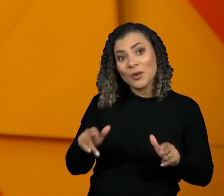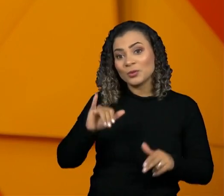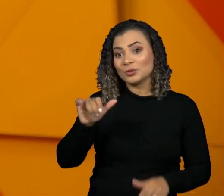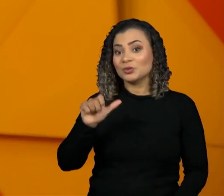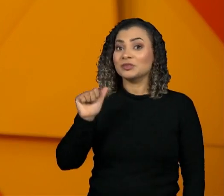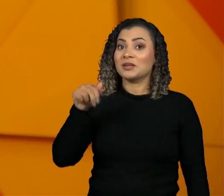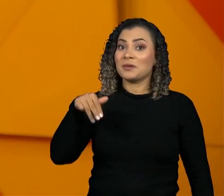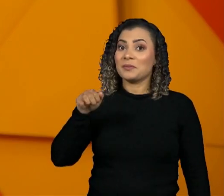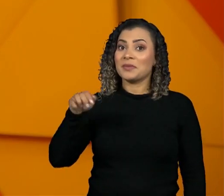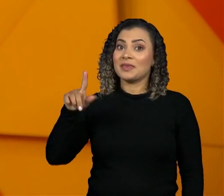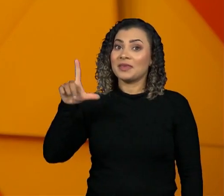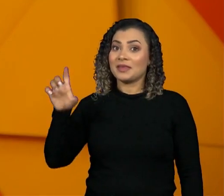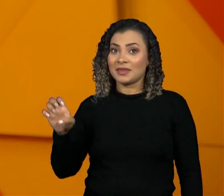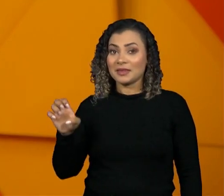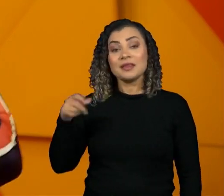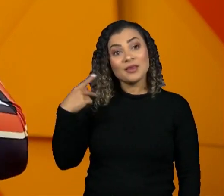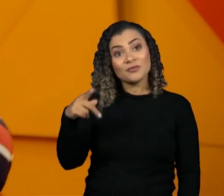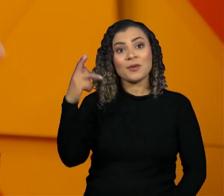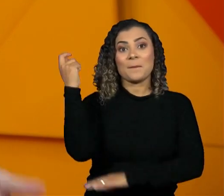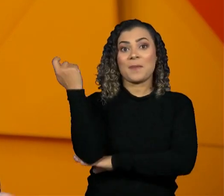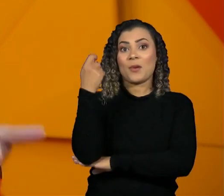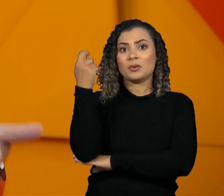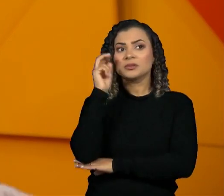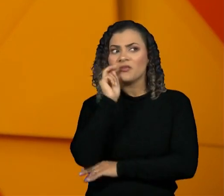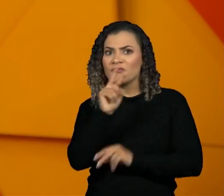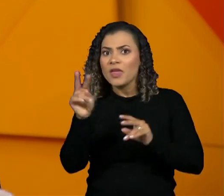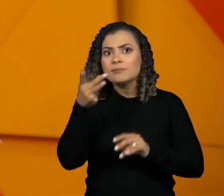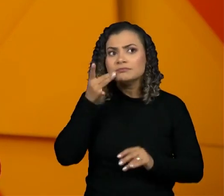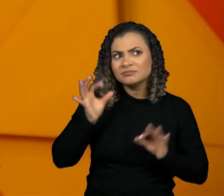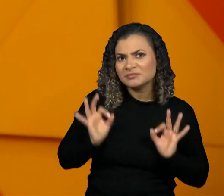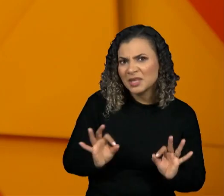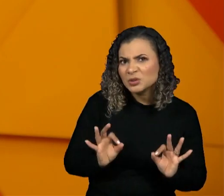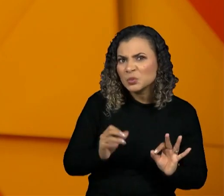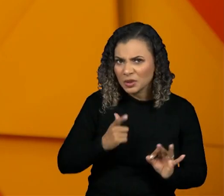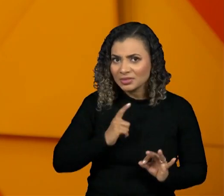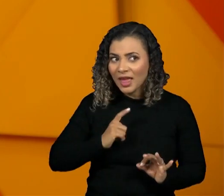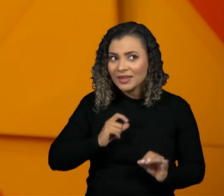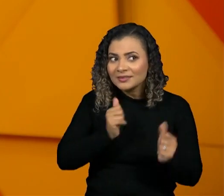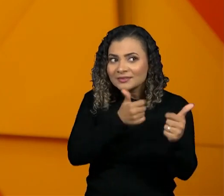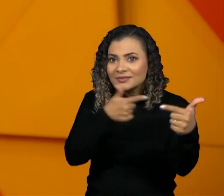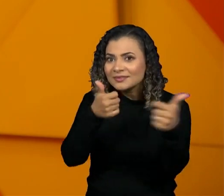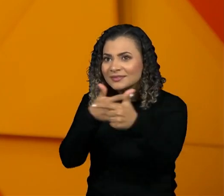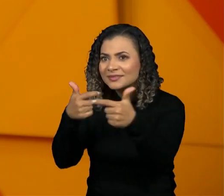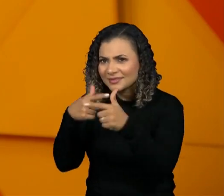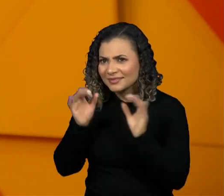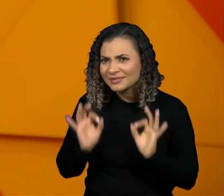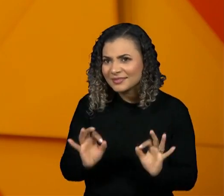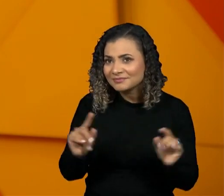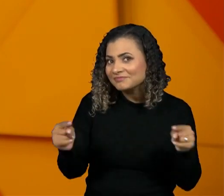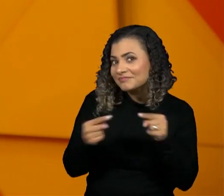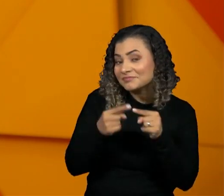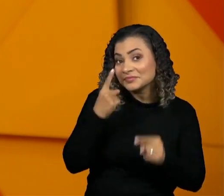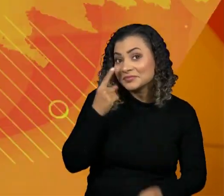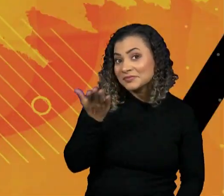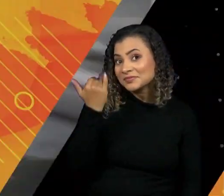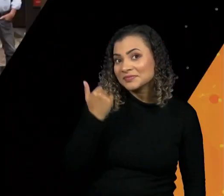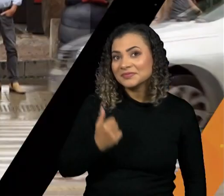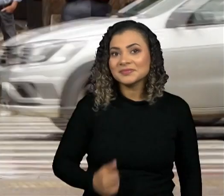Avenida Paulista, aqui em São Paulo, para ver pessoalmente se essa rede de sorrisos funciona. Dá uma